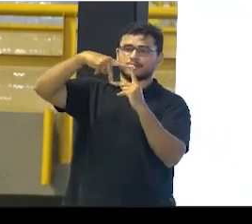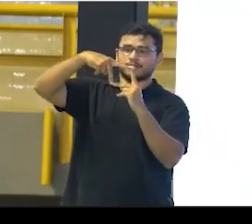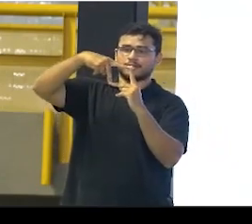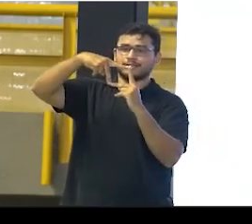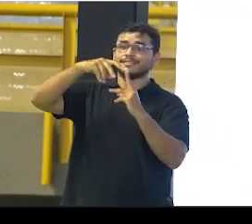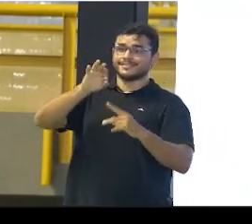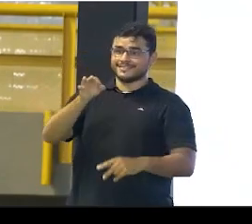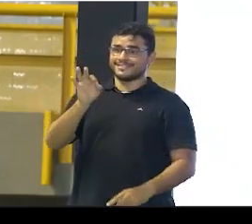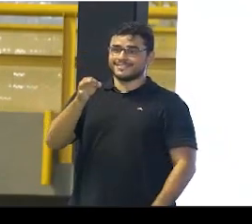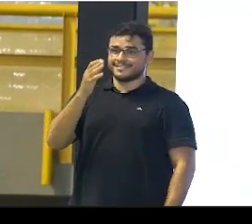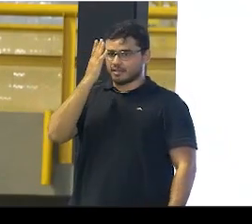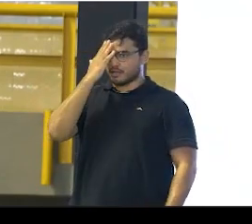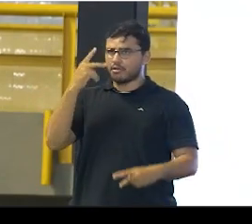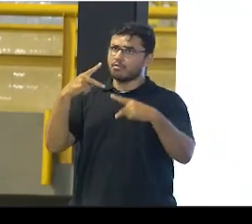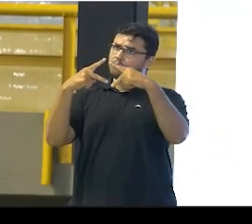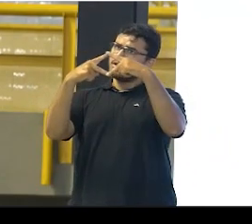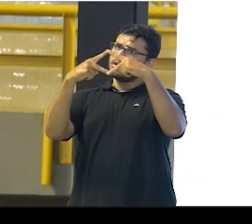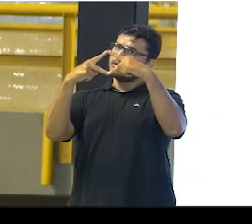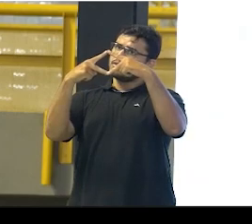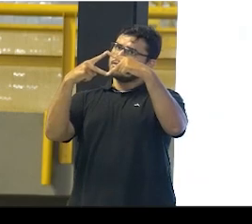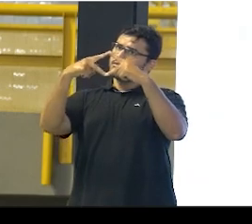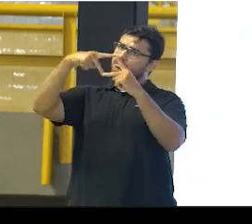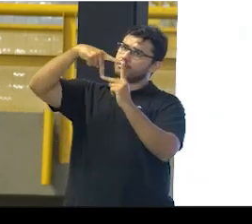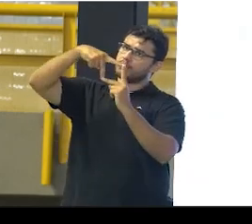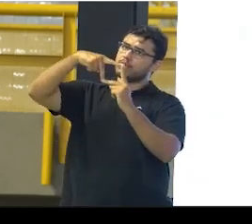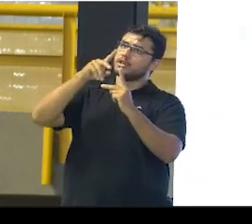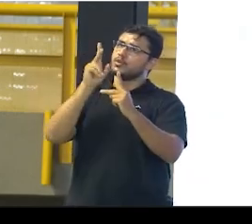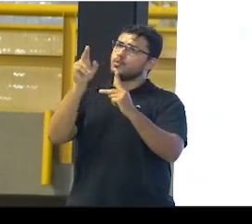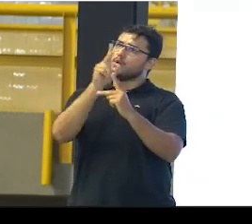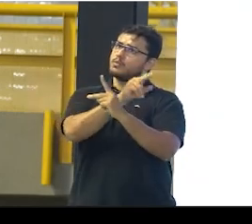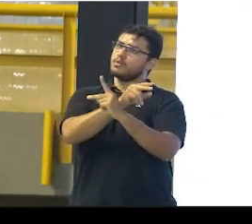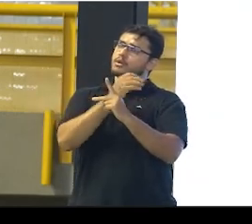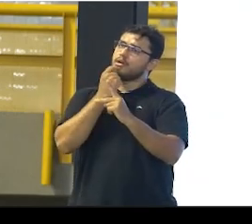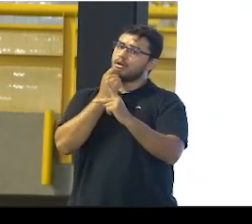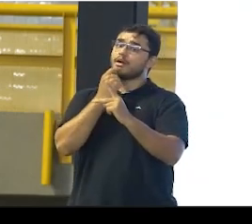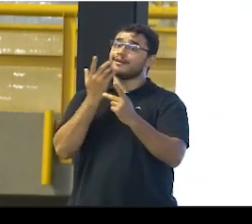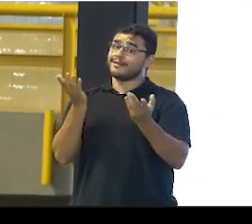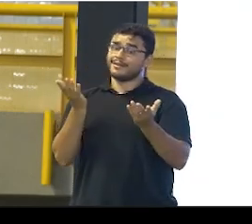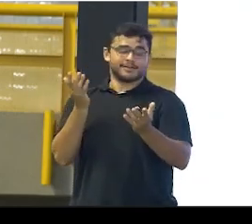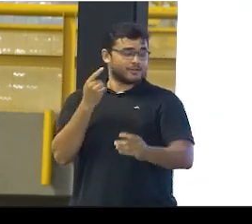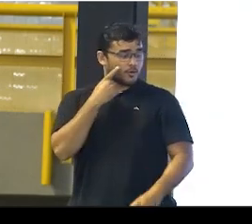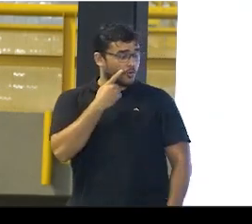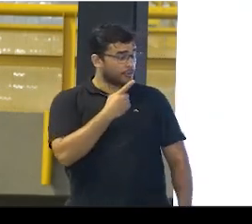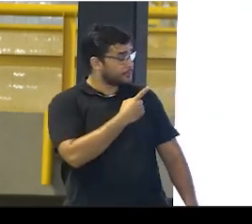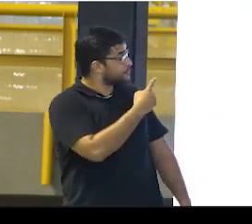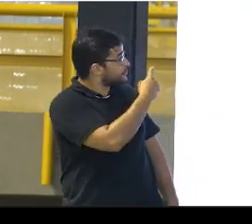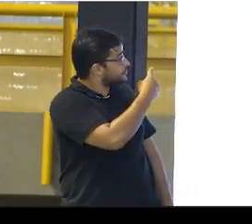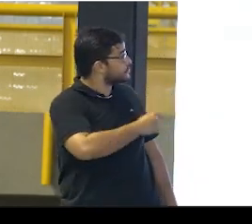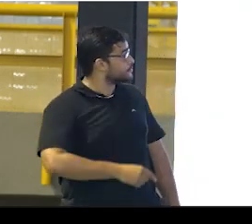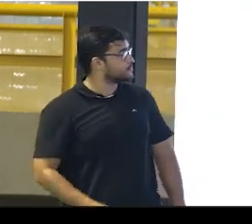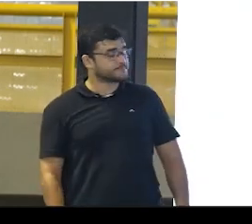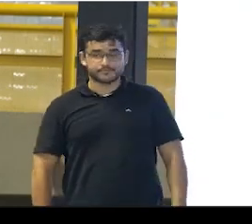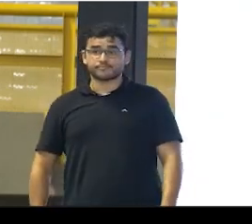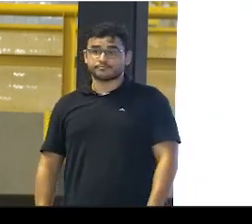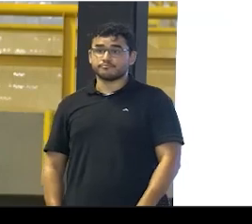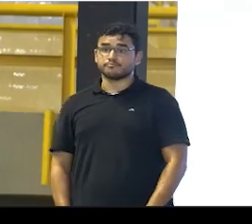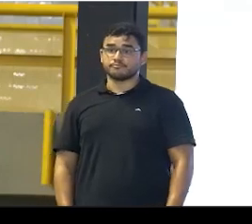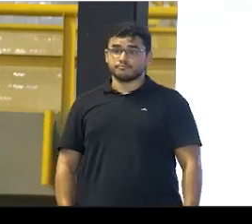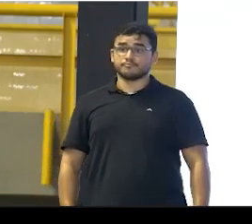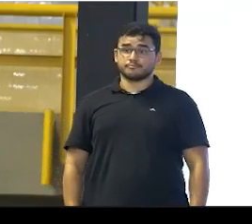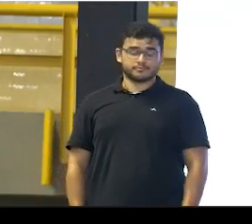são 15 quarteirões, meu amigo. É isso que eu quero que vocês compreendam. Quando a gente falar